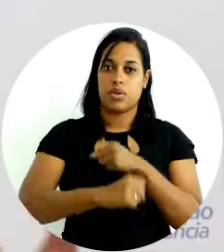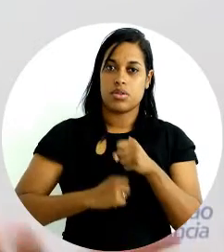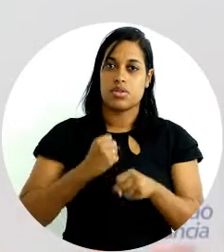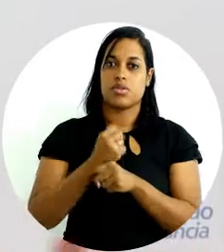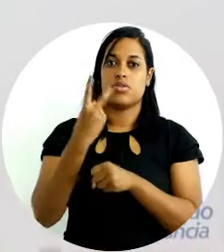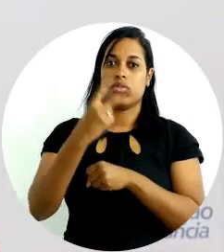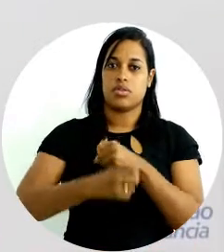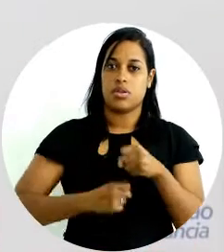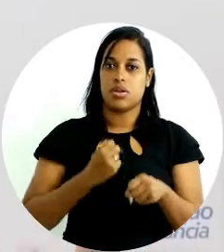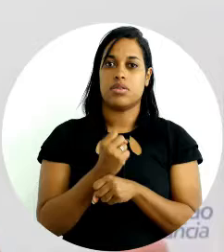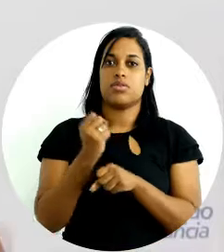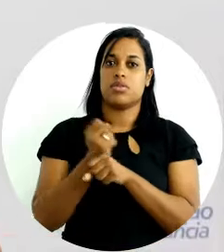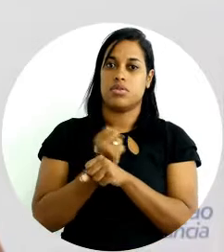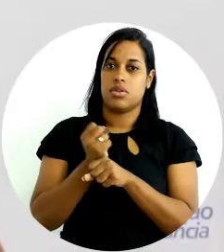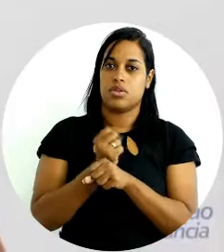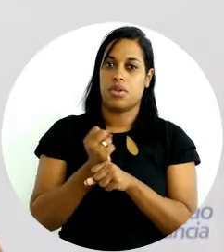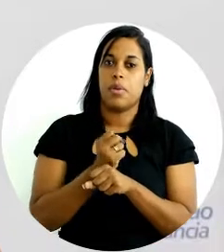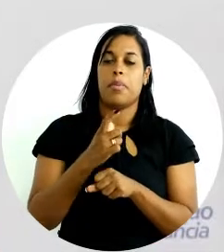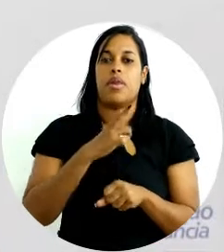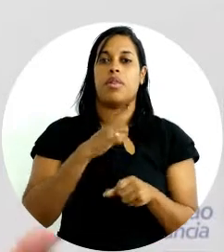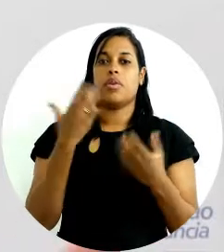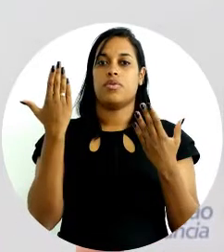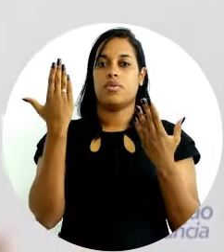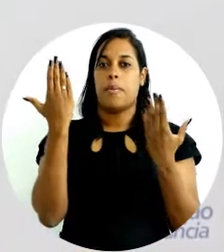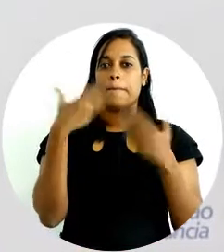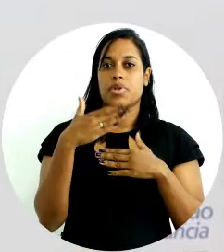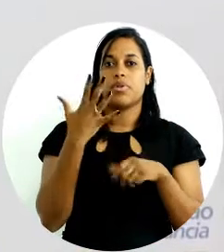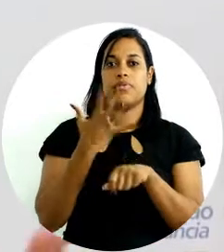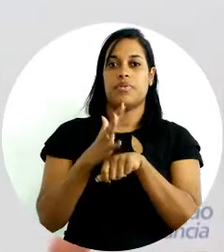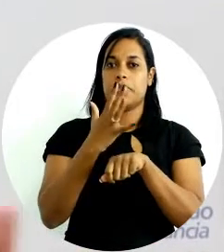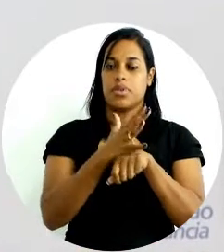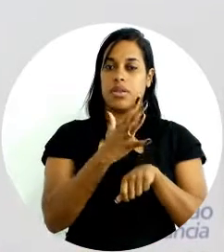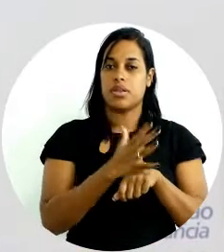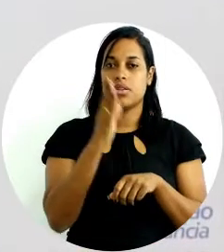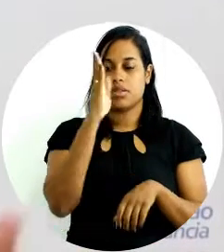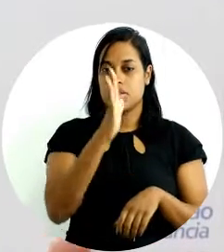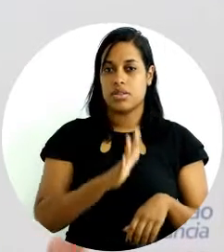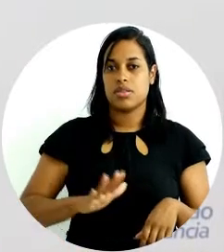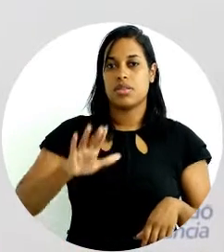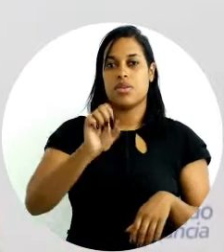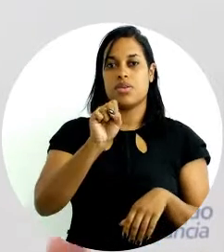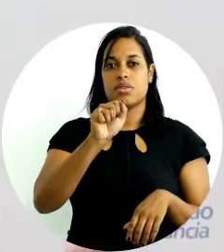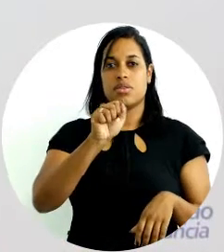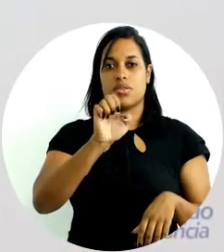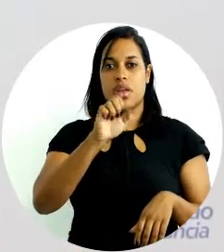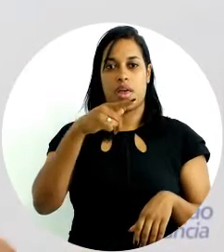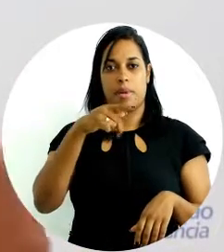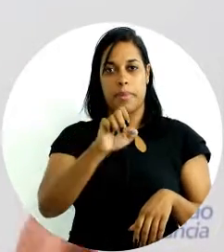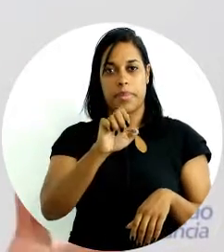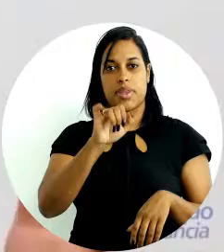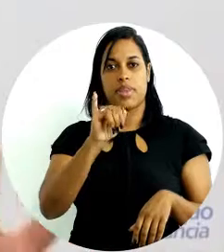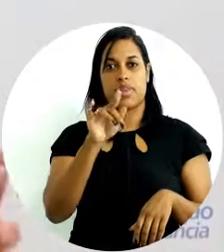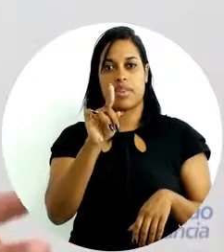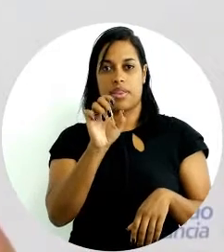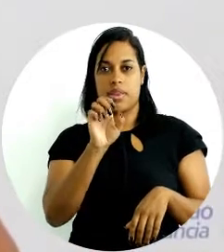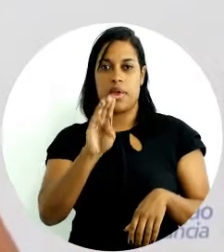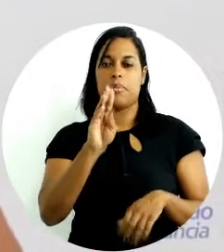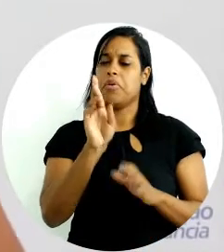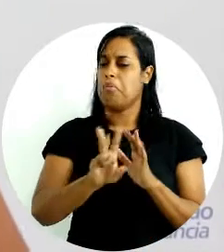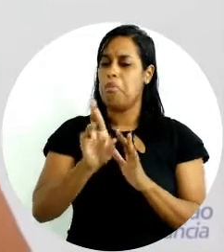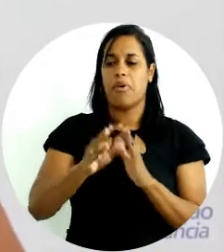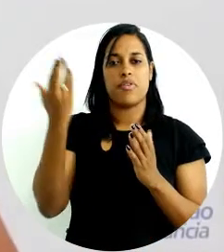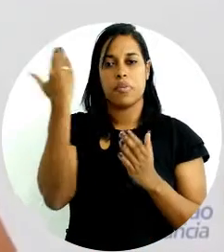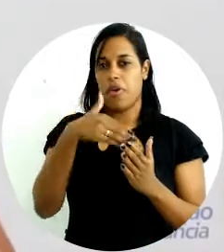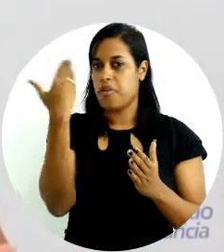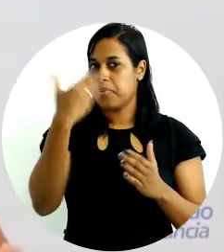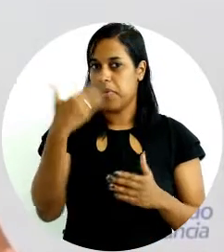periodicamente, de 2 em 2 anos, anualmente. Nós temos Prova Brasil, Provinha Brasil, Saeb, IDEB e assim vai, não é?